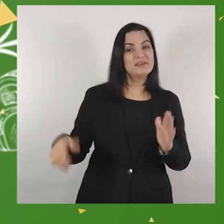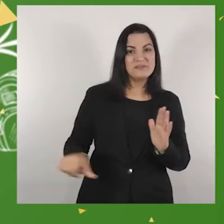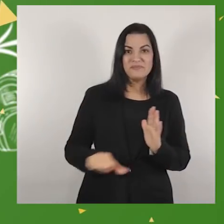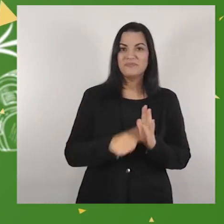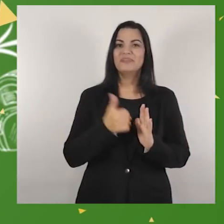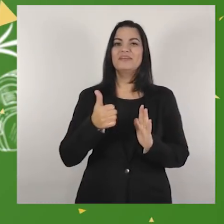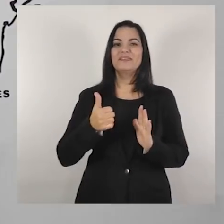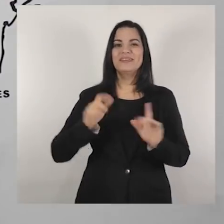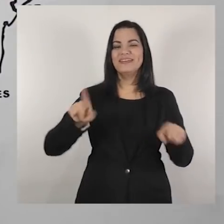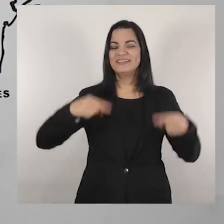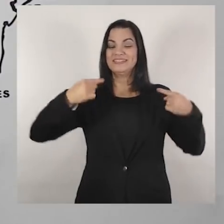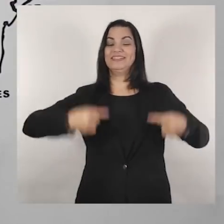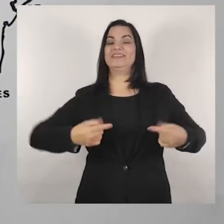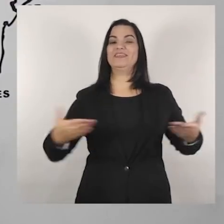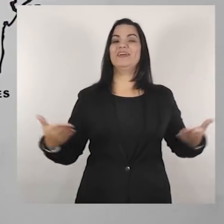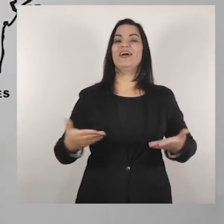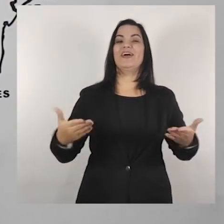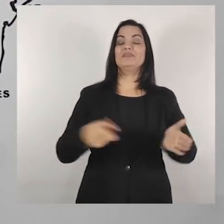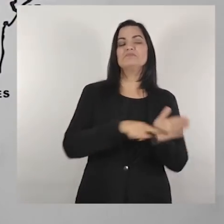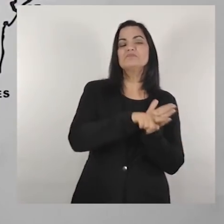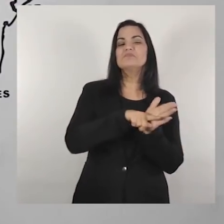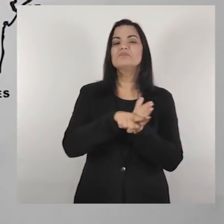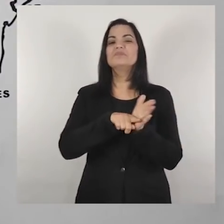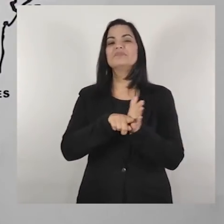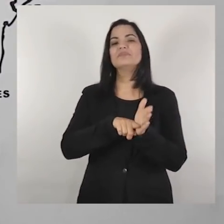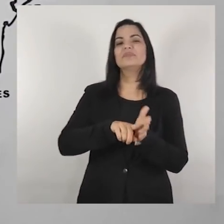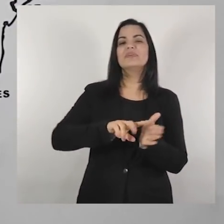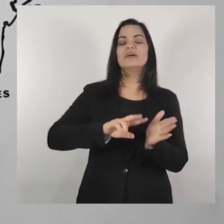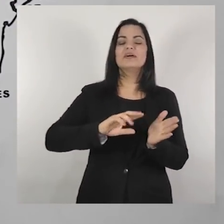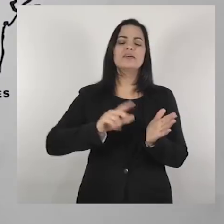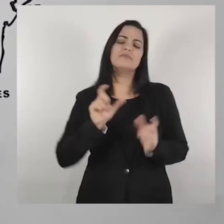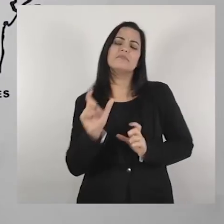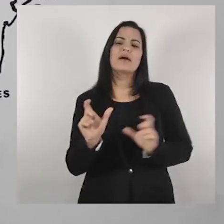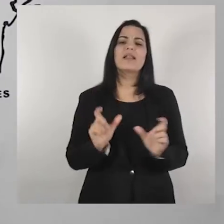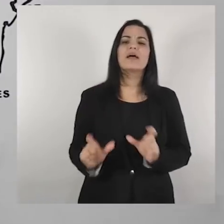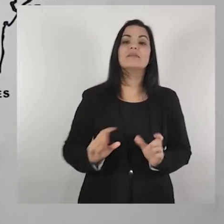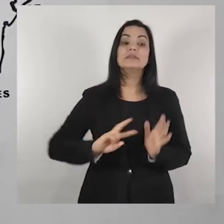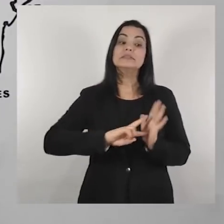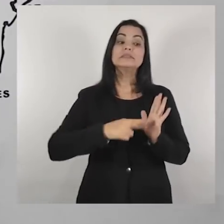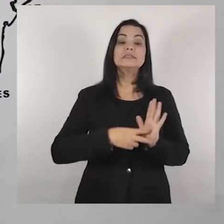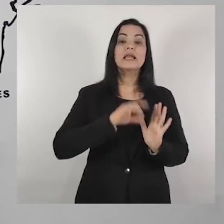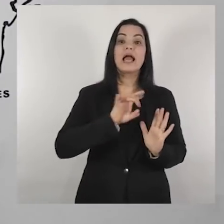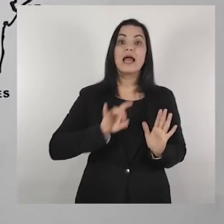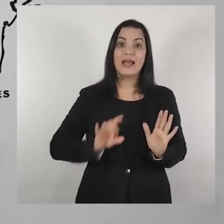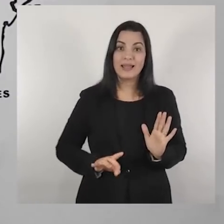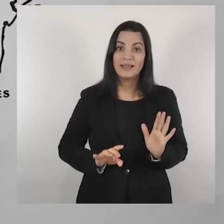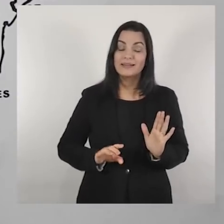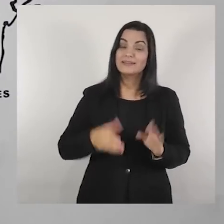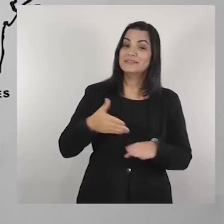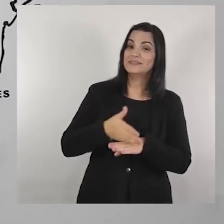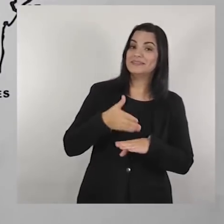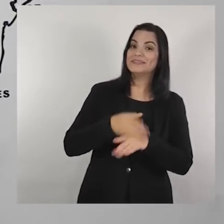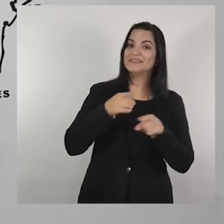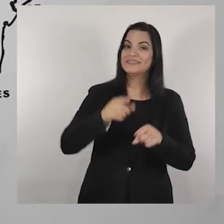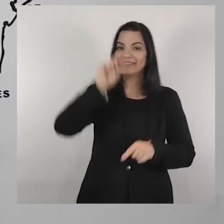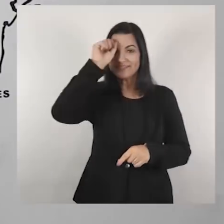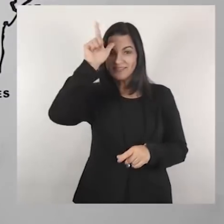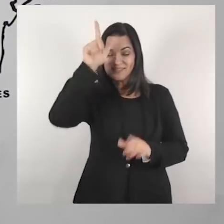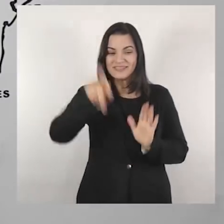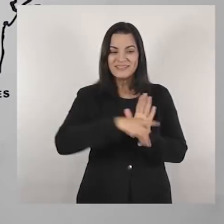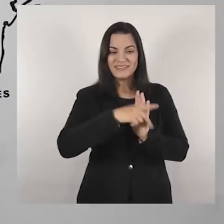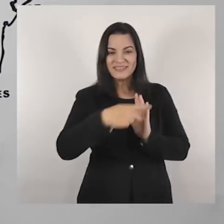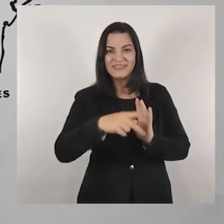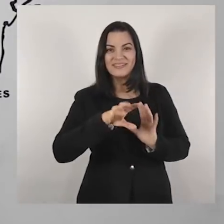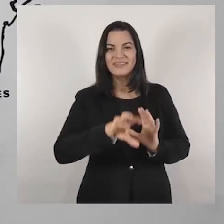é a primeira parte do nosso desafio. Investigar o significado dessas palavras que fazem